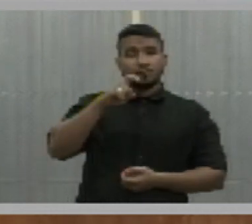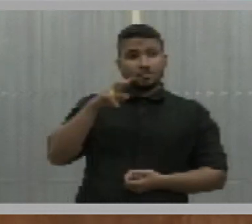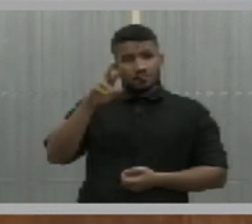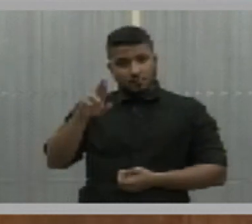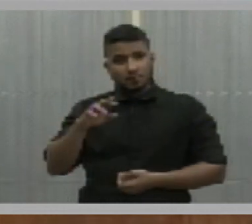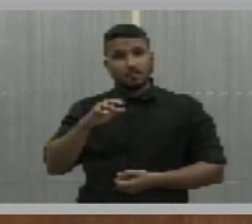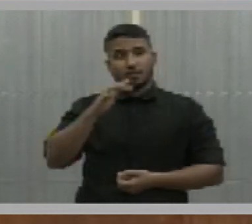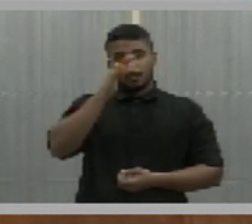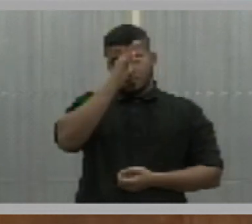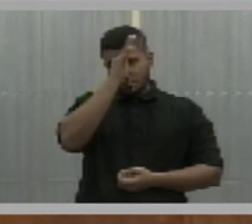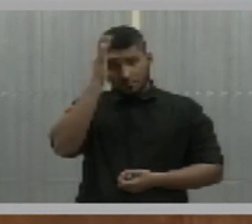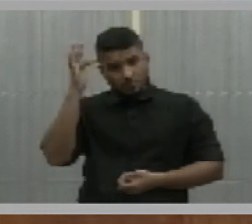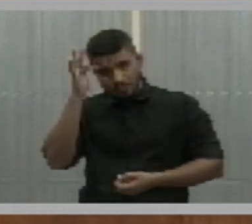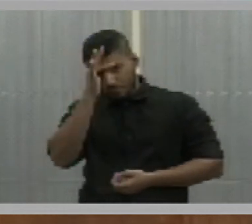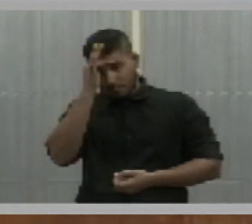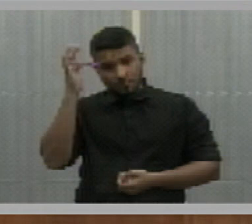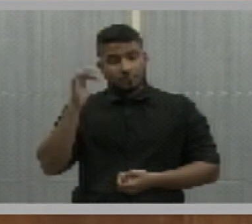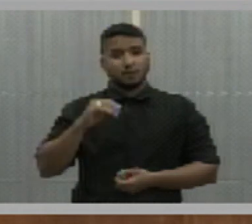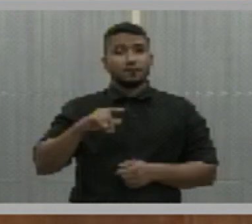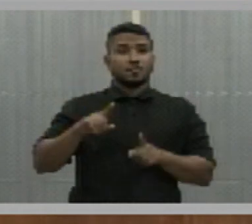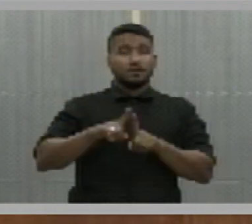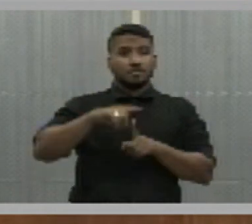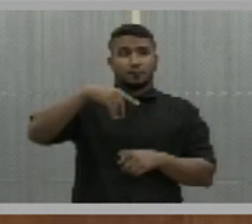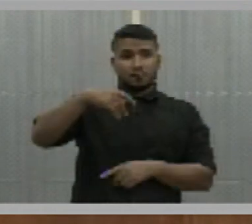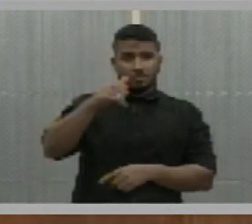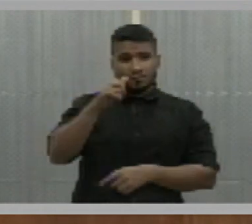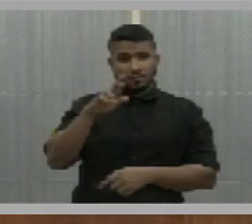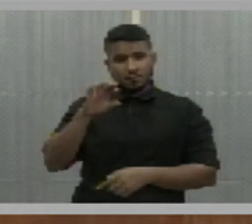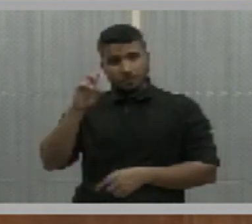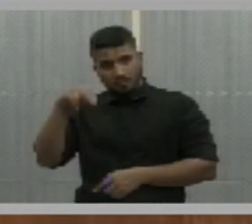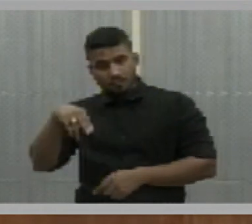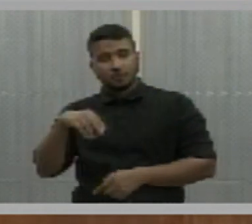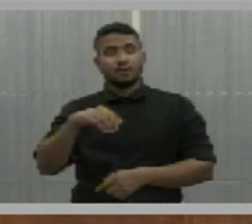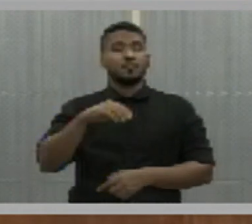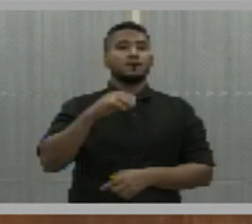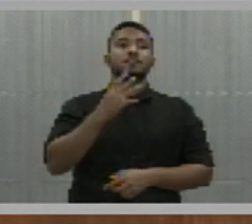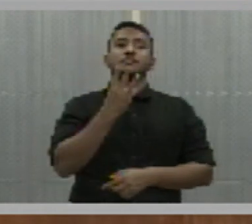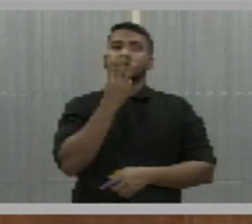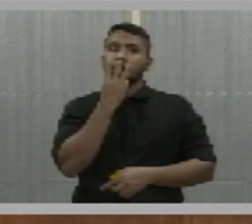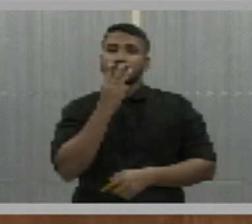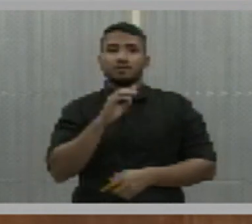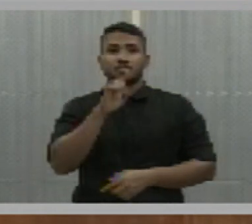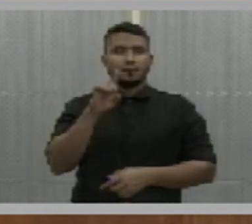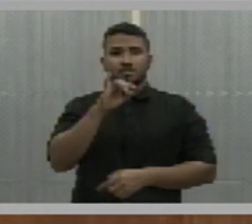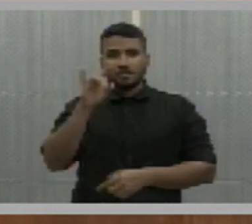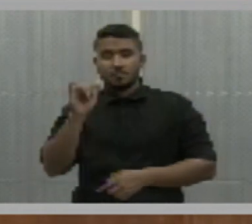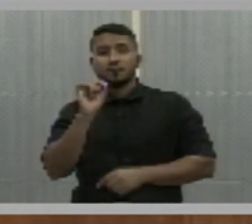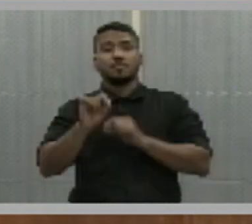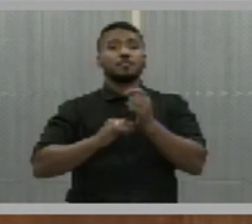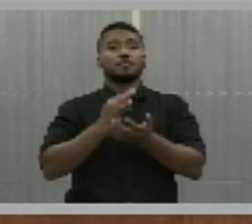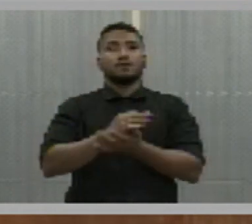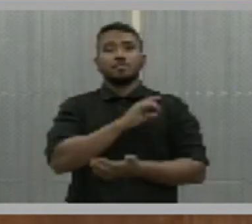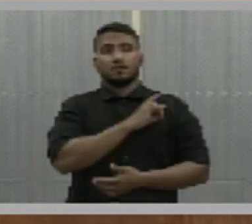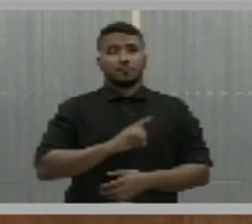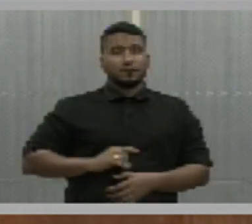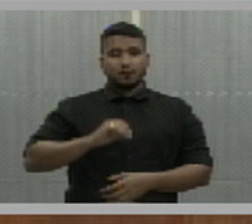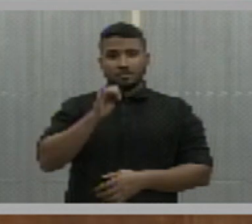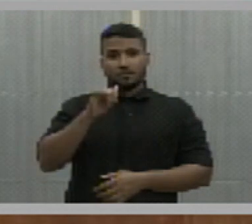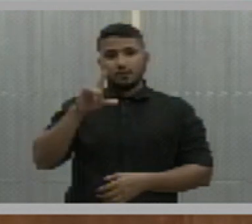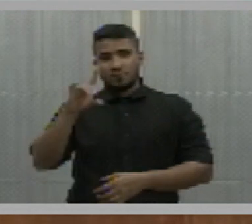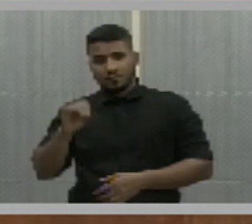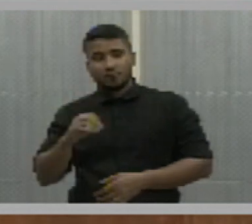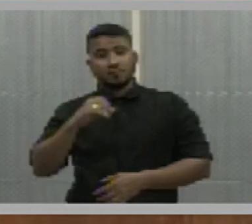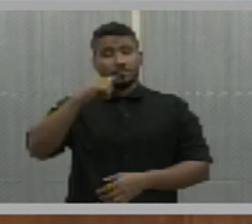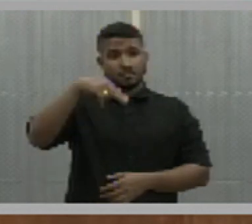Franzé Silva, Marda Menezes, Rubens Vieira, Wilson Brandão, Isisa Carvalho e ausentes senhores deputados, Aldo Gil, Ana